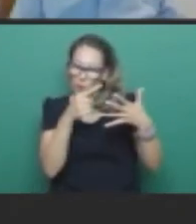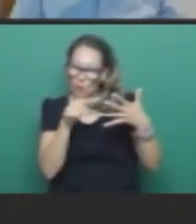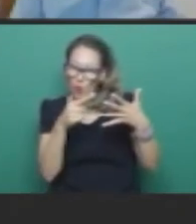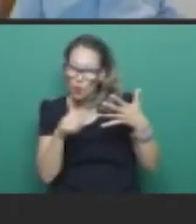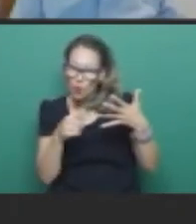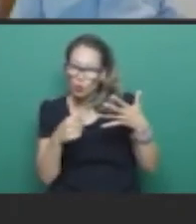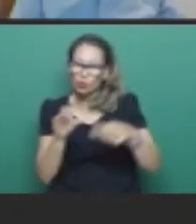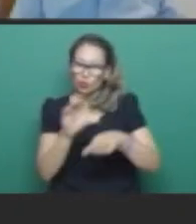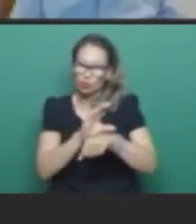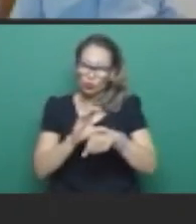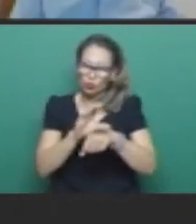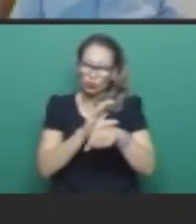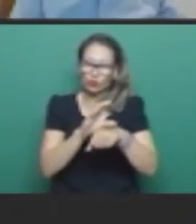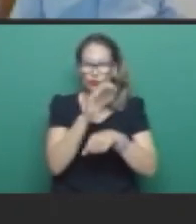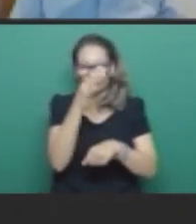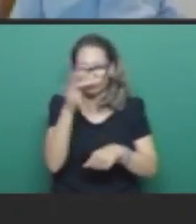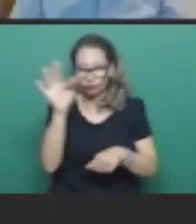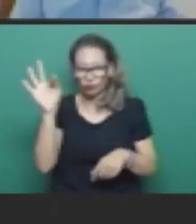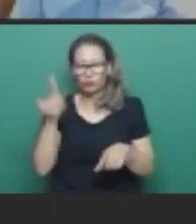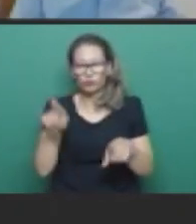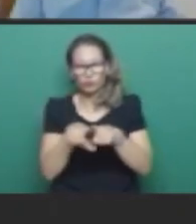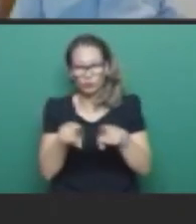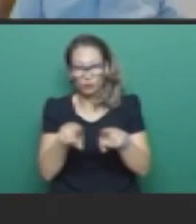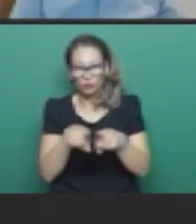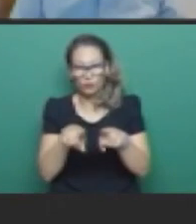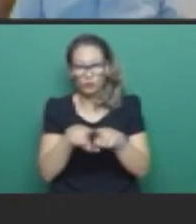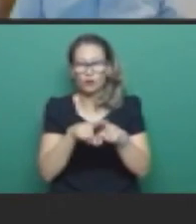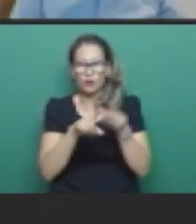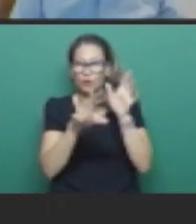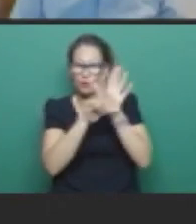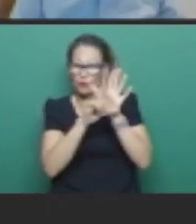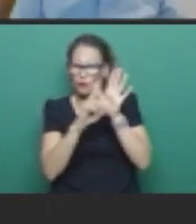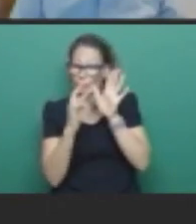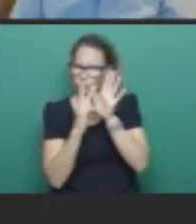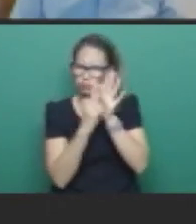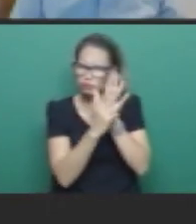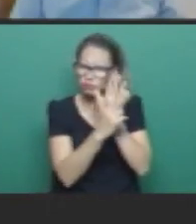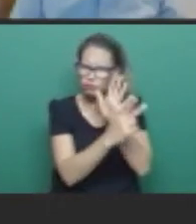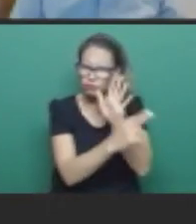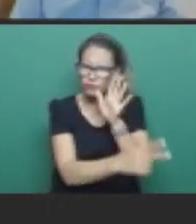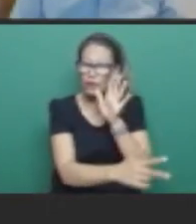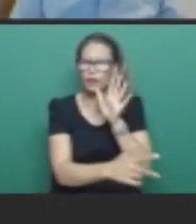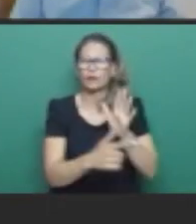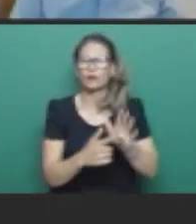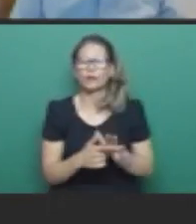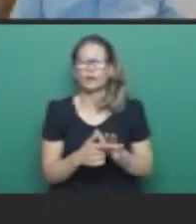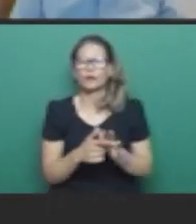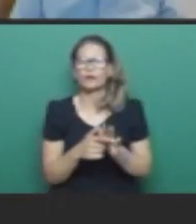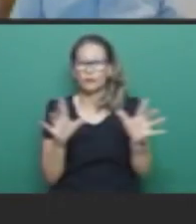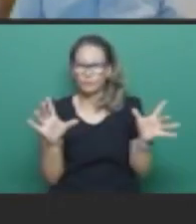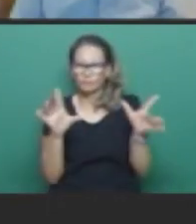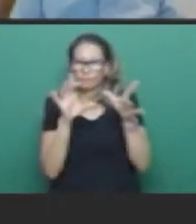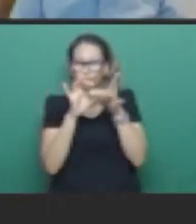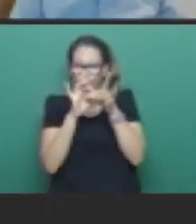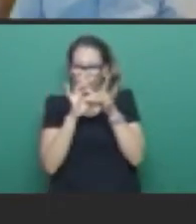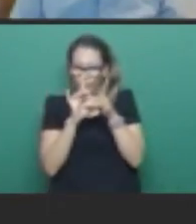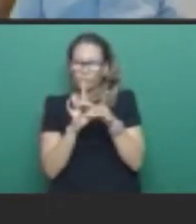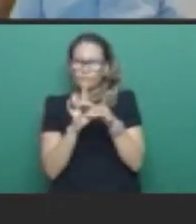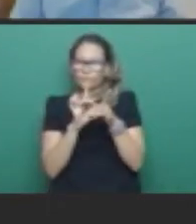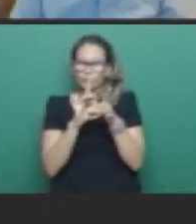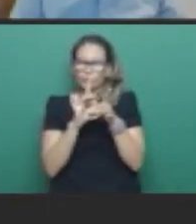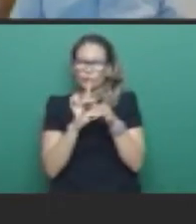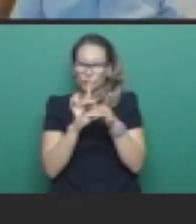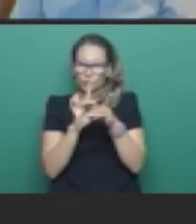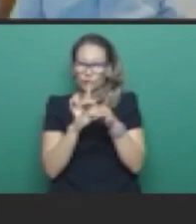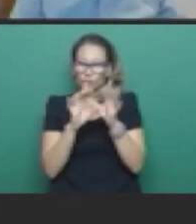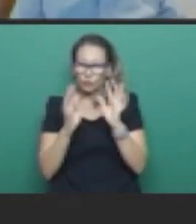Federal até o compêndio de legislações infraconstitucionais, elencando aquilo que incorreria